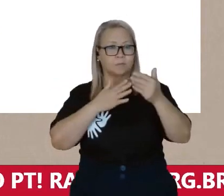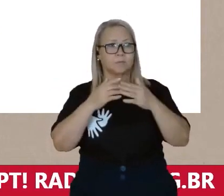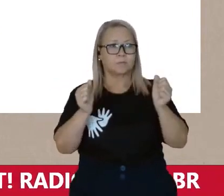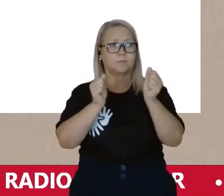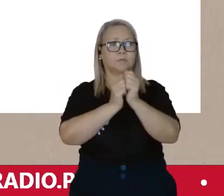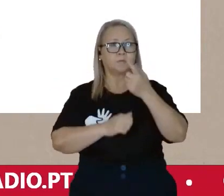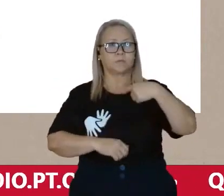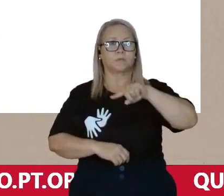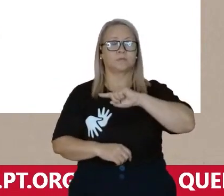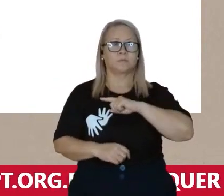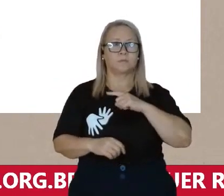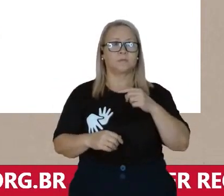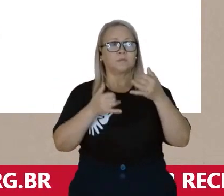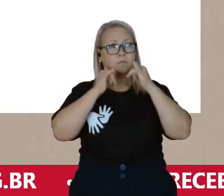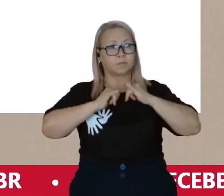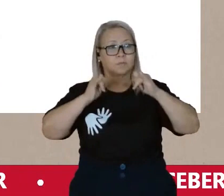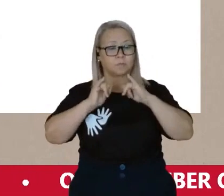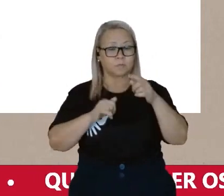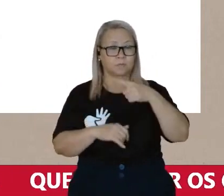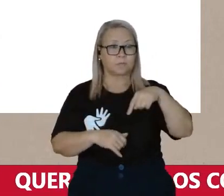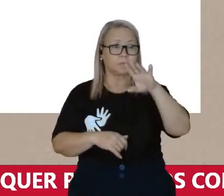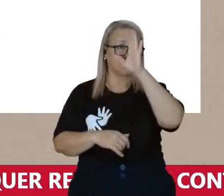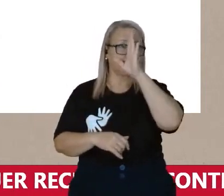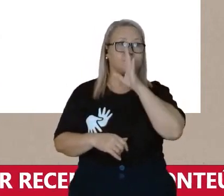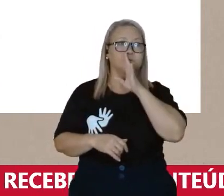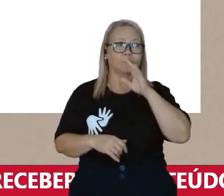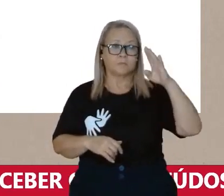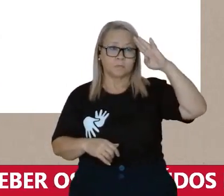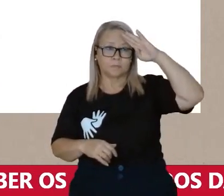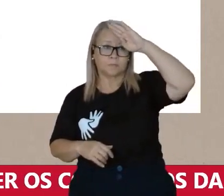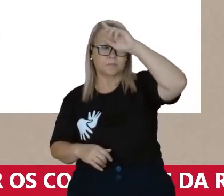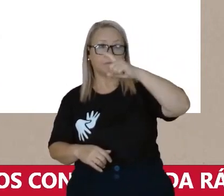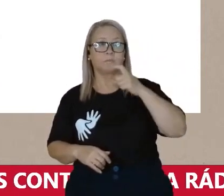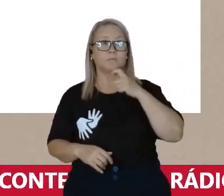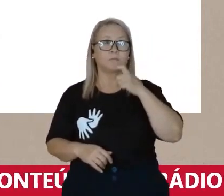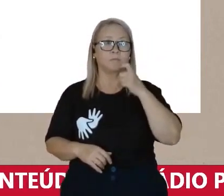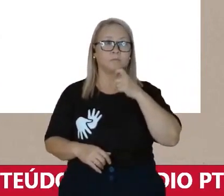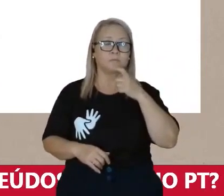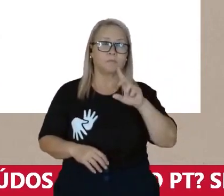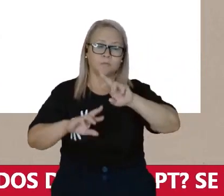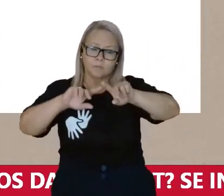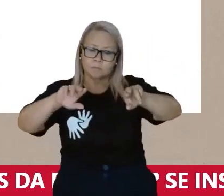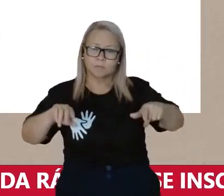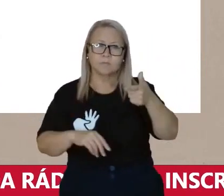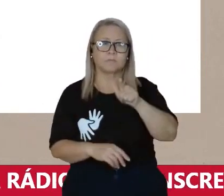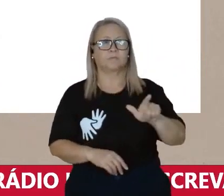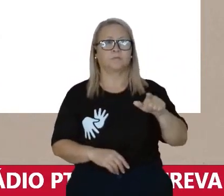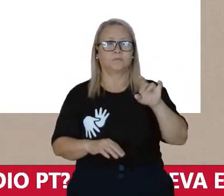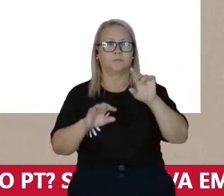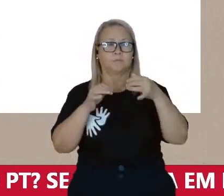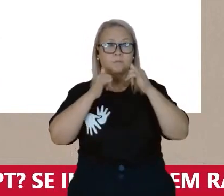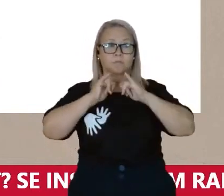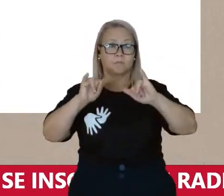gente. Vou citar aqui o perfil Desmentindo Bolsonaro, não, tem vários outros, mas vou citar esse em